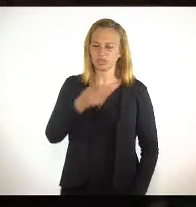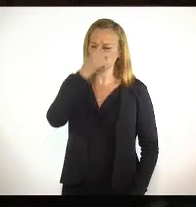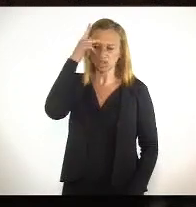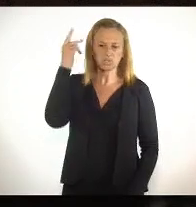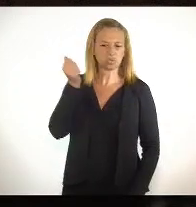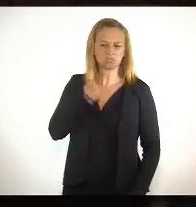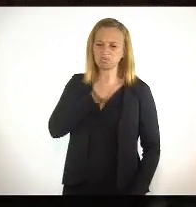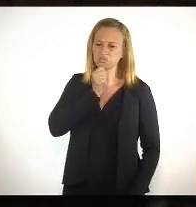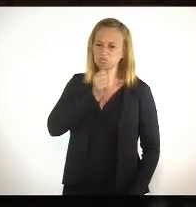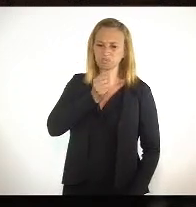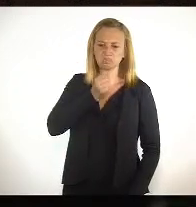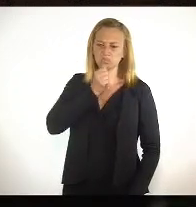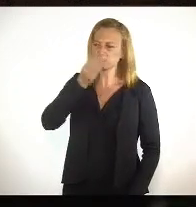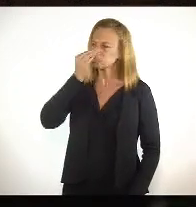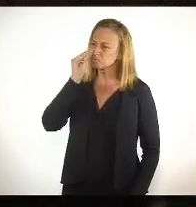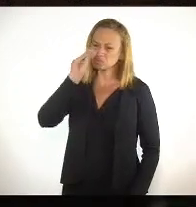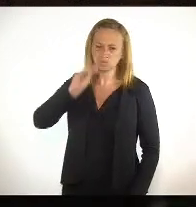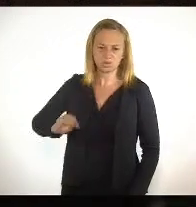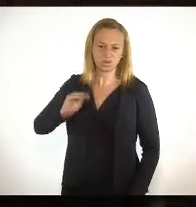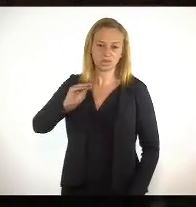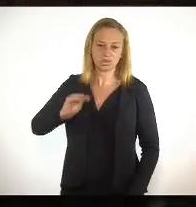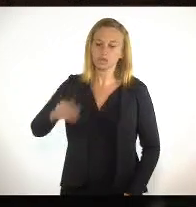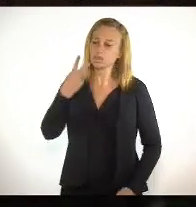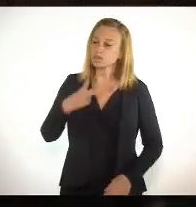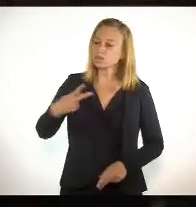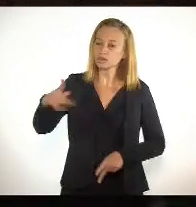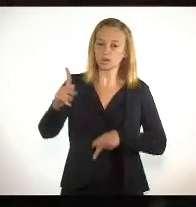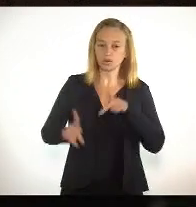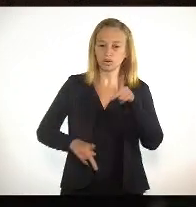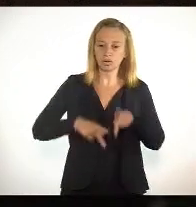manchará, teu povo